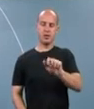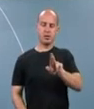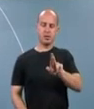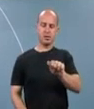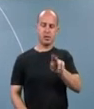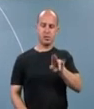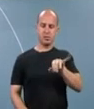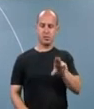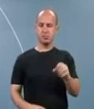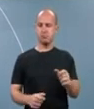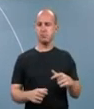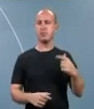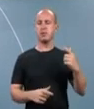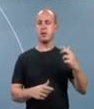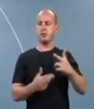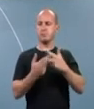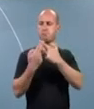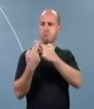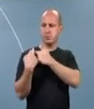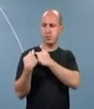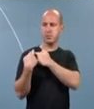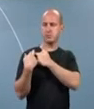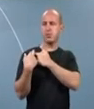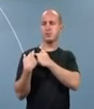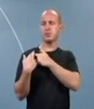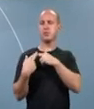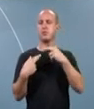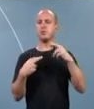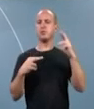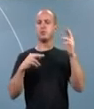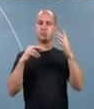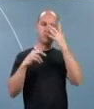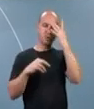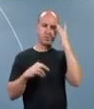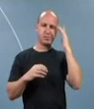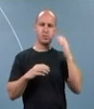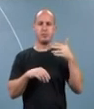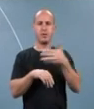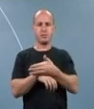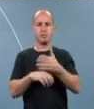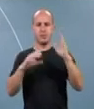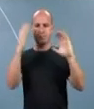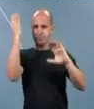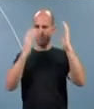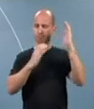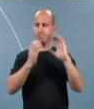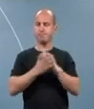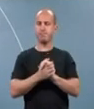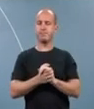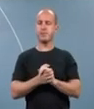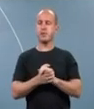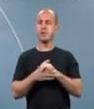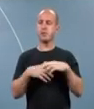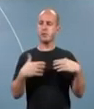e pela responsabilidade que teve com os foliões potiguares. Então, fico aqui o meu